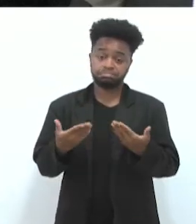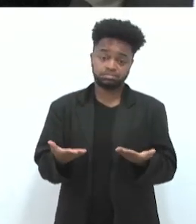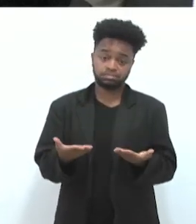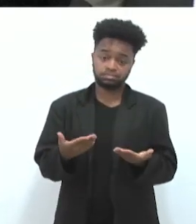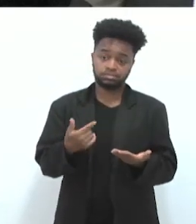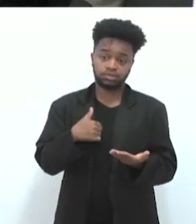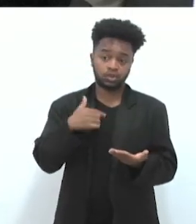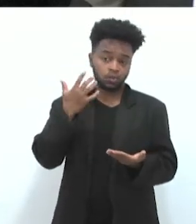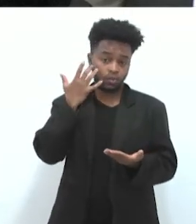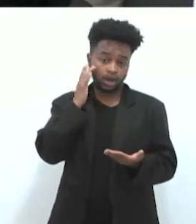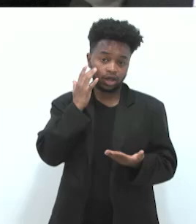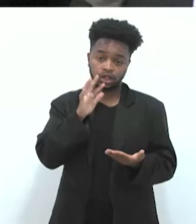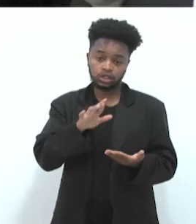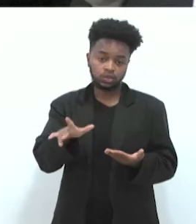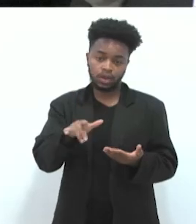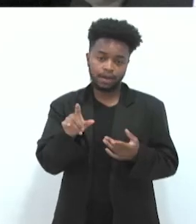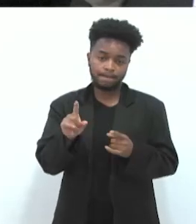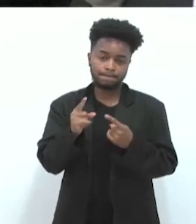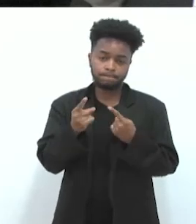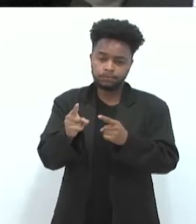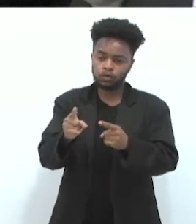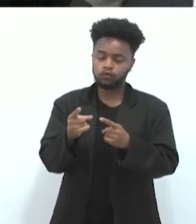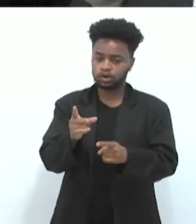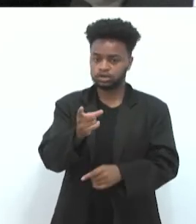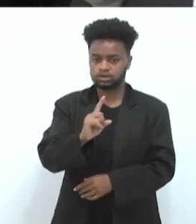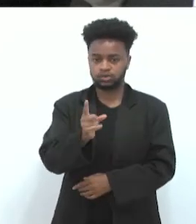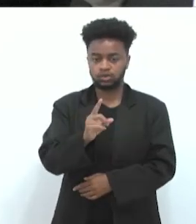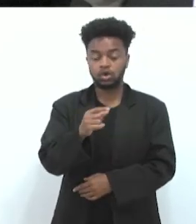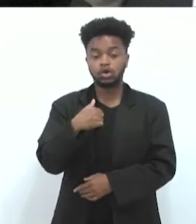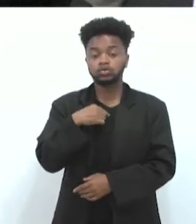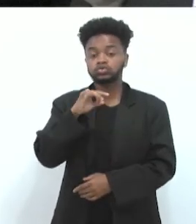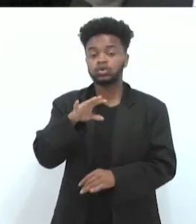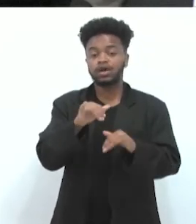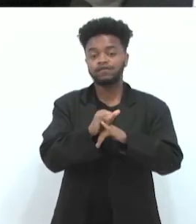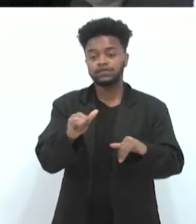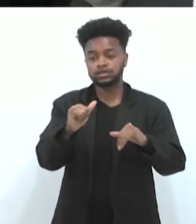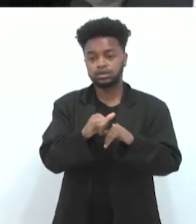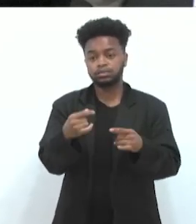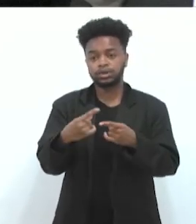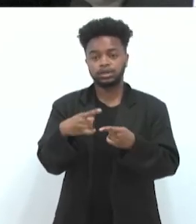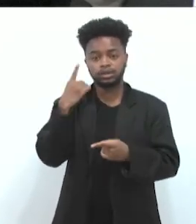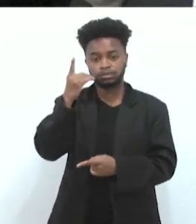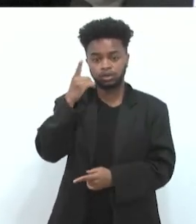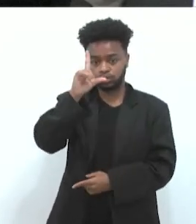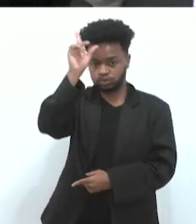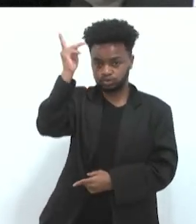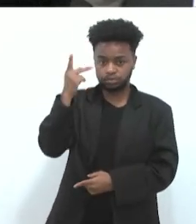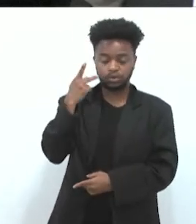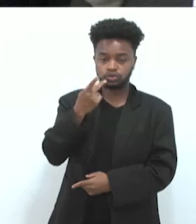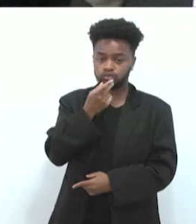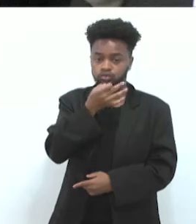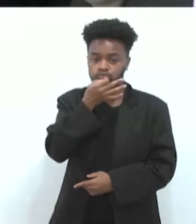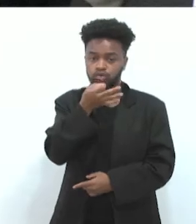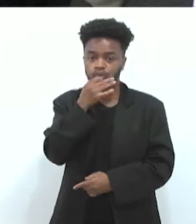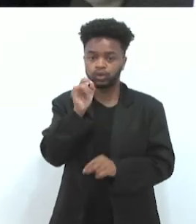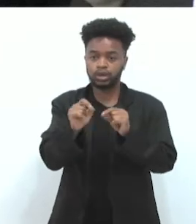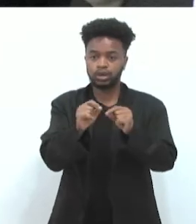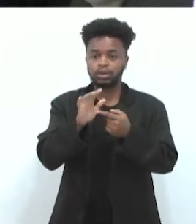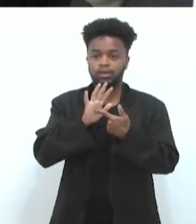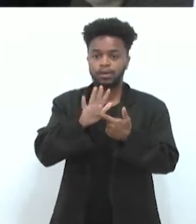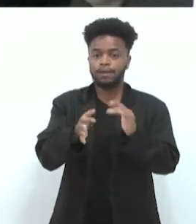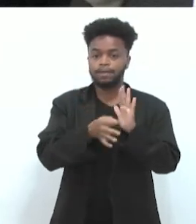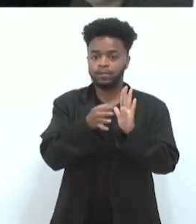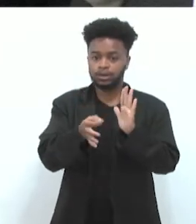trata, no caso aqui, nem de uma provocação. Só quis alertar, como o deputado Luiz Paulo sugeriu que já fosse dado o parecer, de que a informação que eu